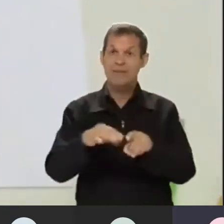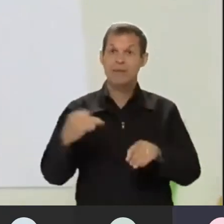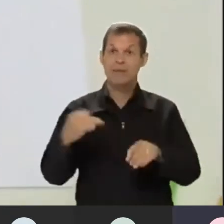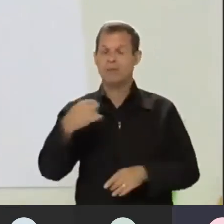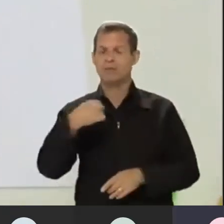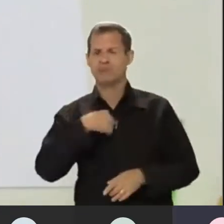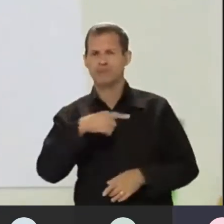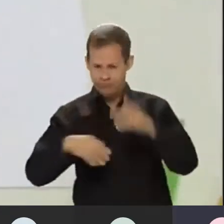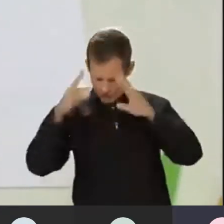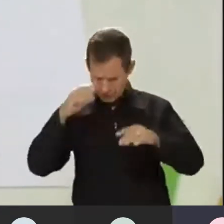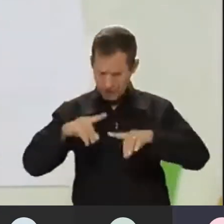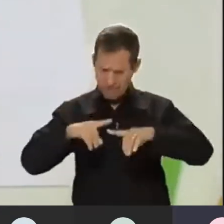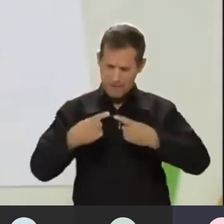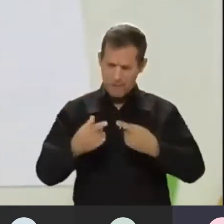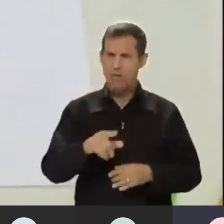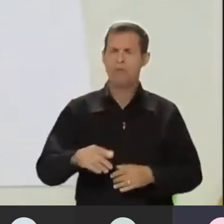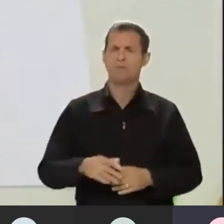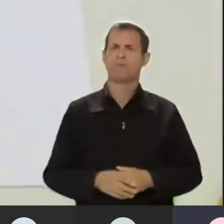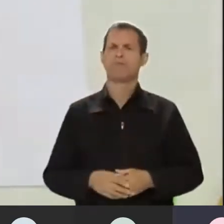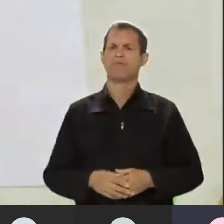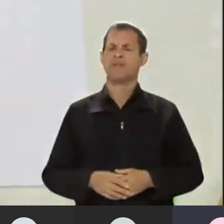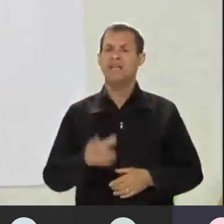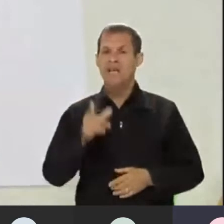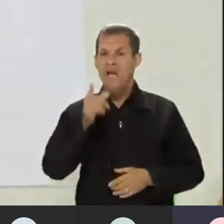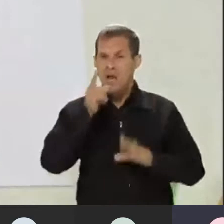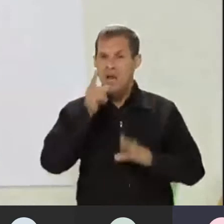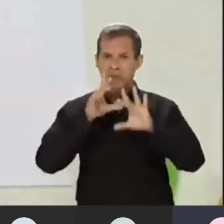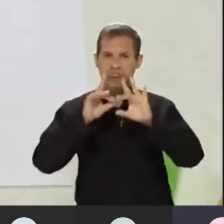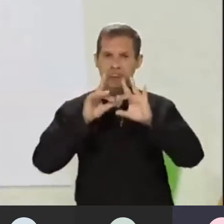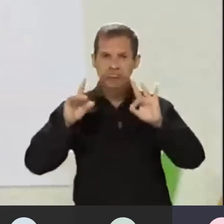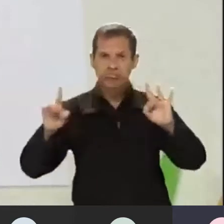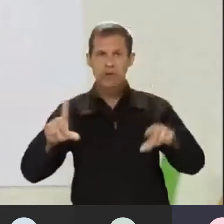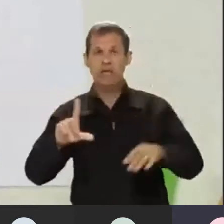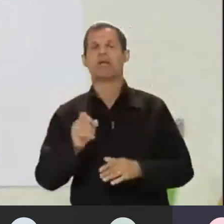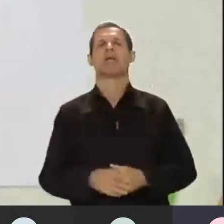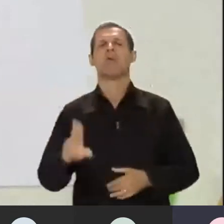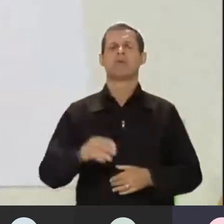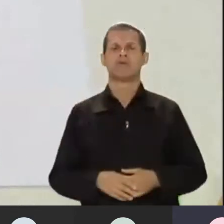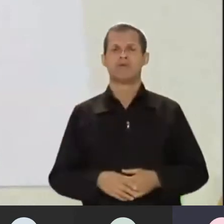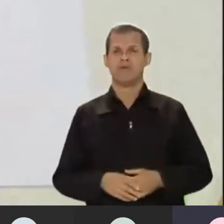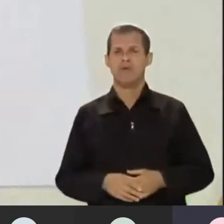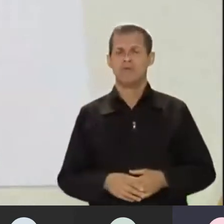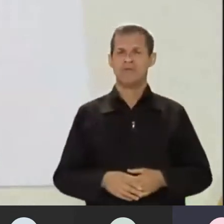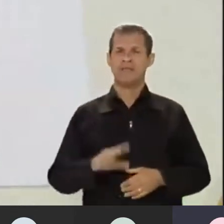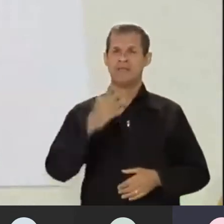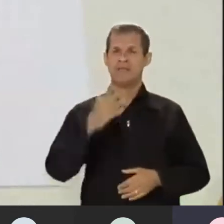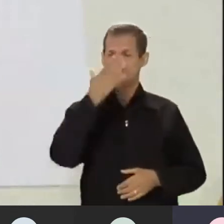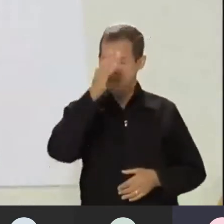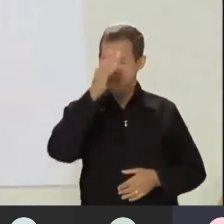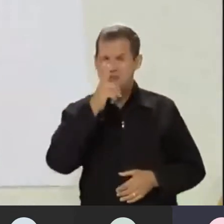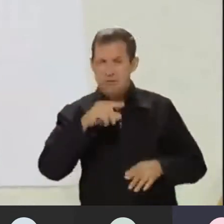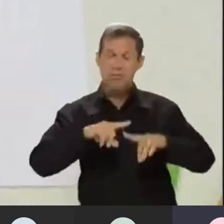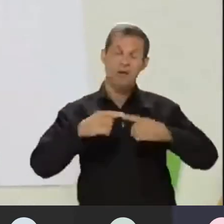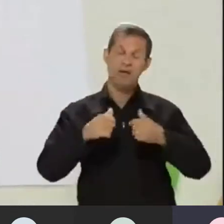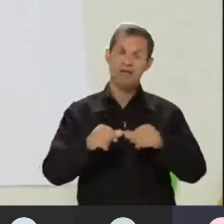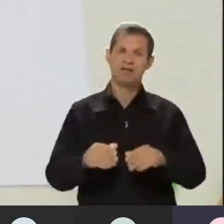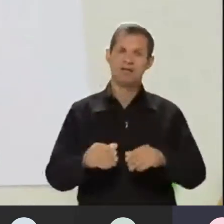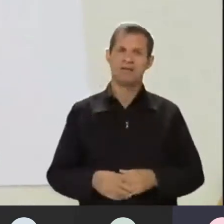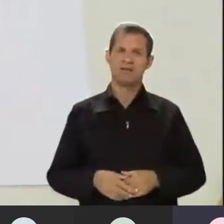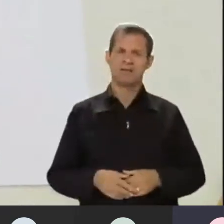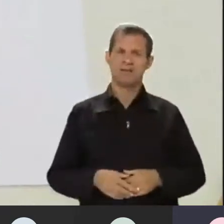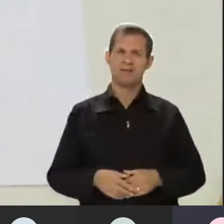Outra coisa que eu posso pensar também, pensando novamente na umidificação, seria o uso de espelho d'água, tá? Então, aqui,